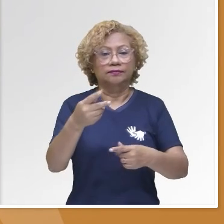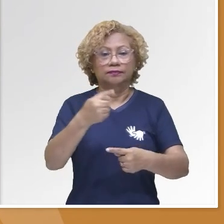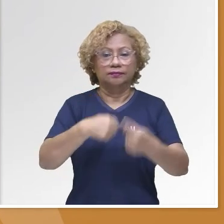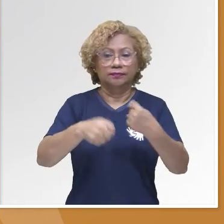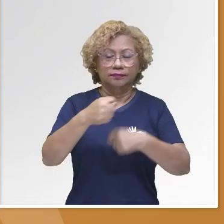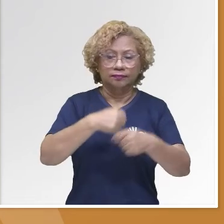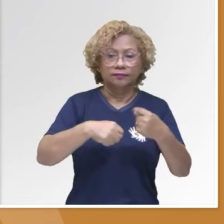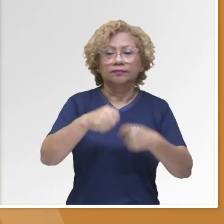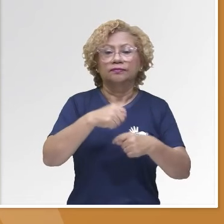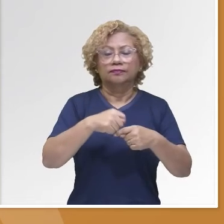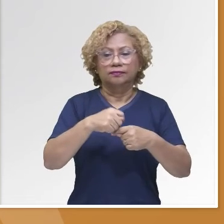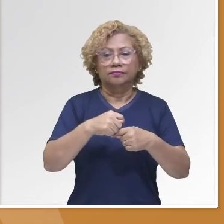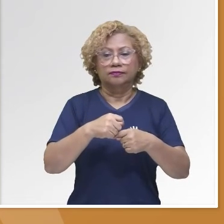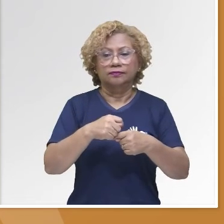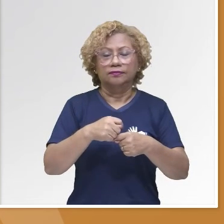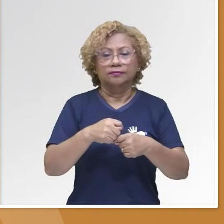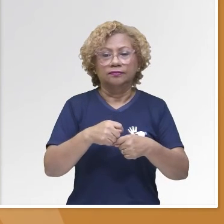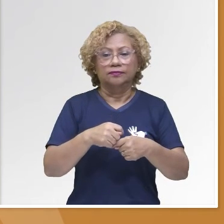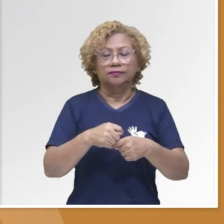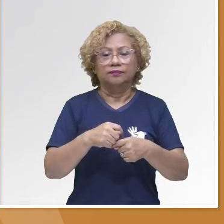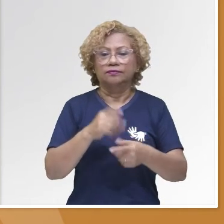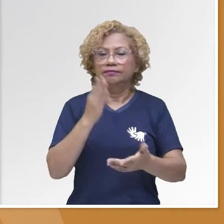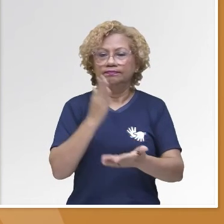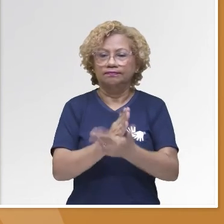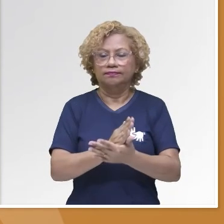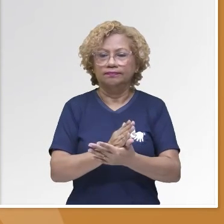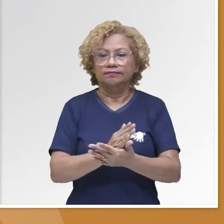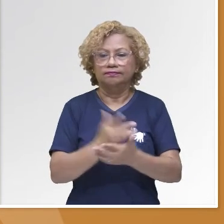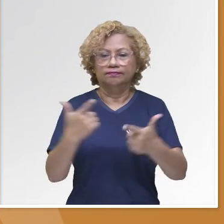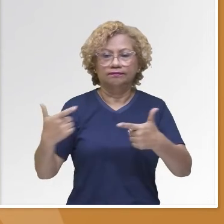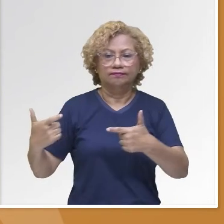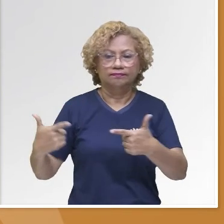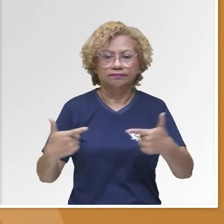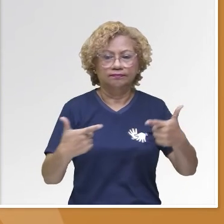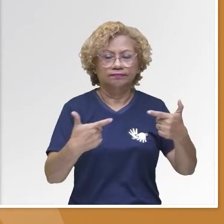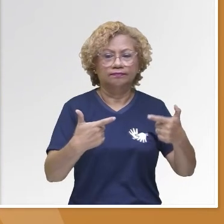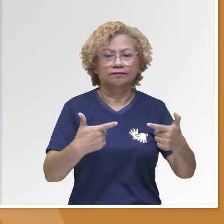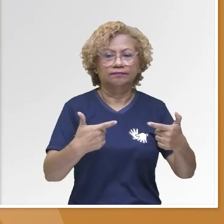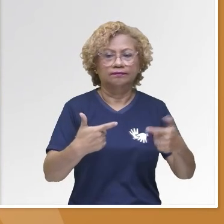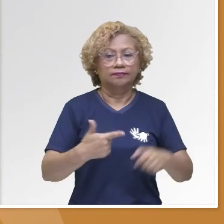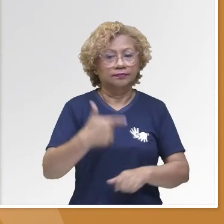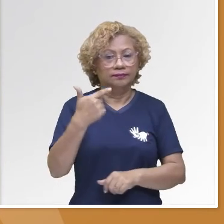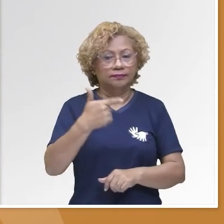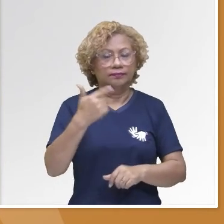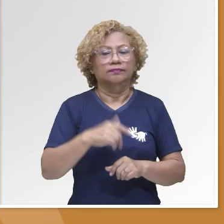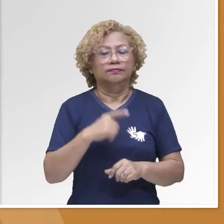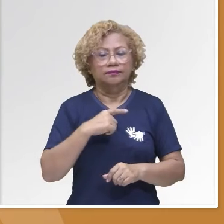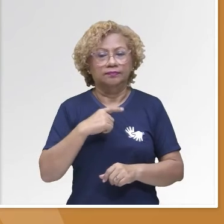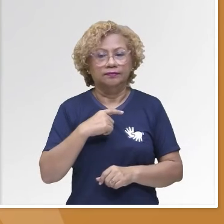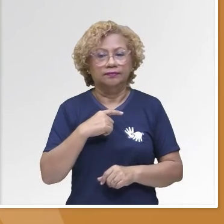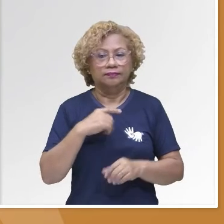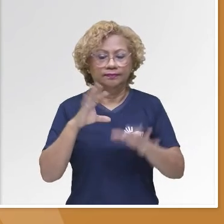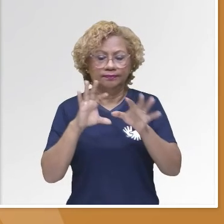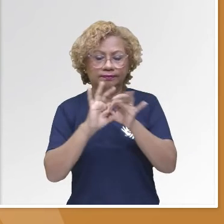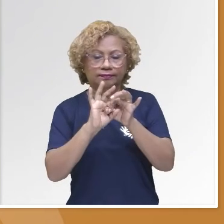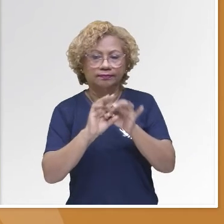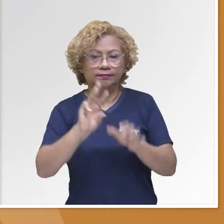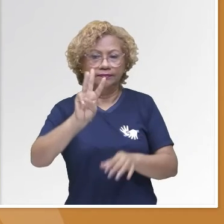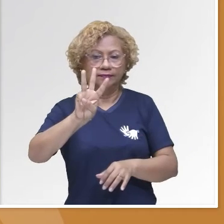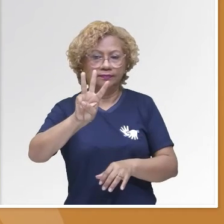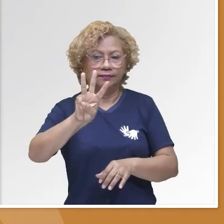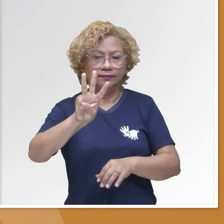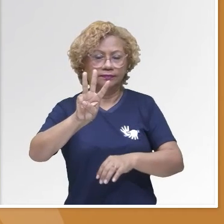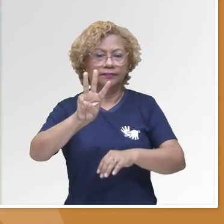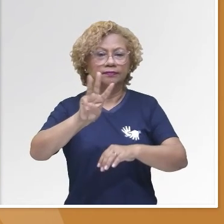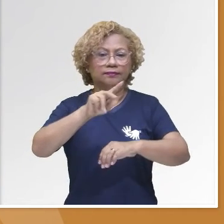Segunda Guerra Mundial, tá? Onde houve ali a união de 3 países, tá? Com o fim da Segunda